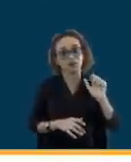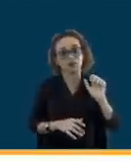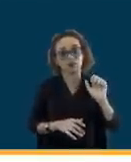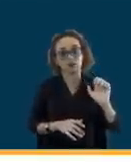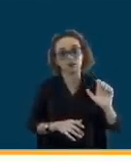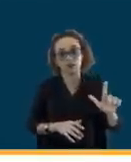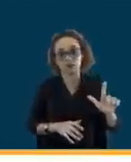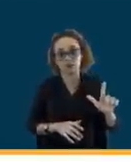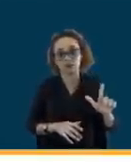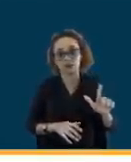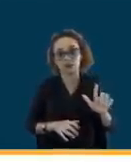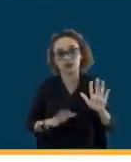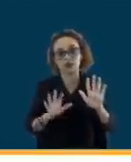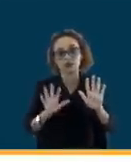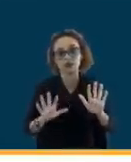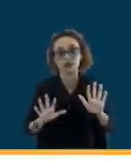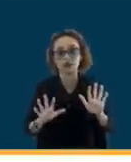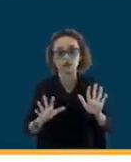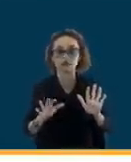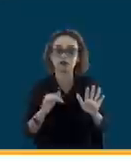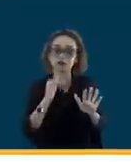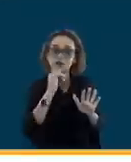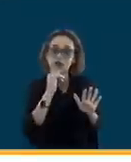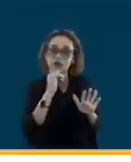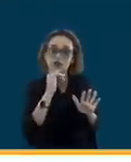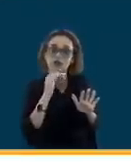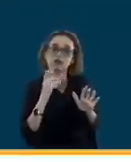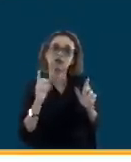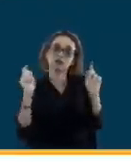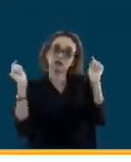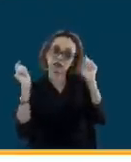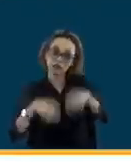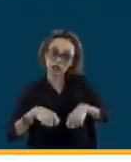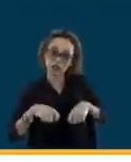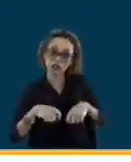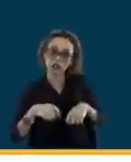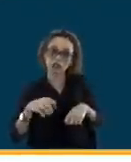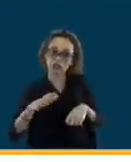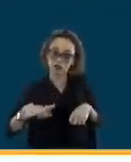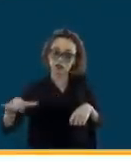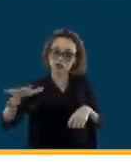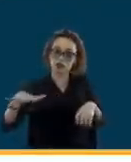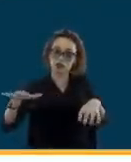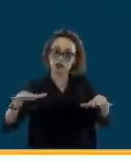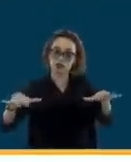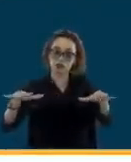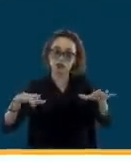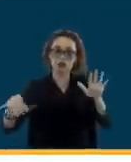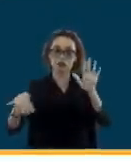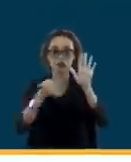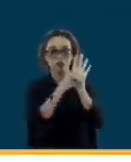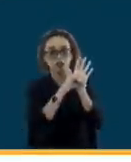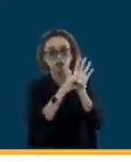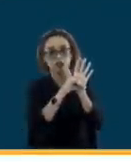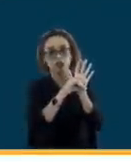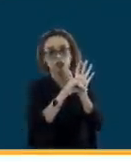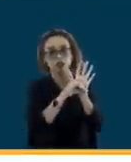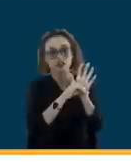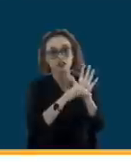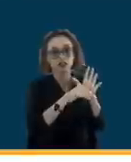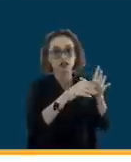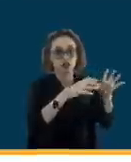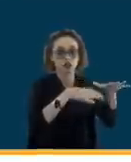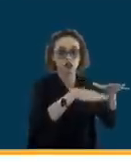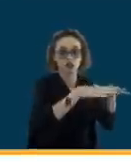não caberia. Cabe. Cabe as expressões de territorialidade, de identidade, aldeias indígenas e quilombos.